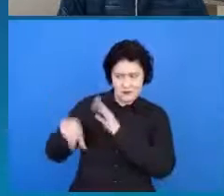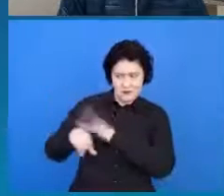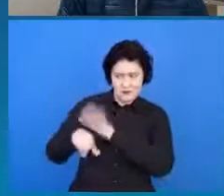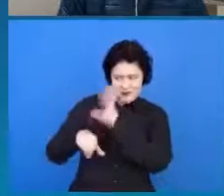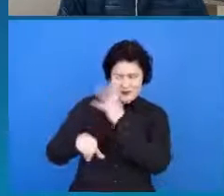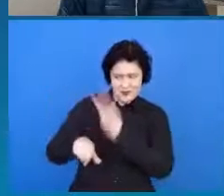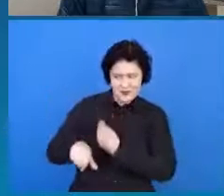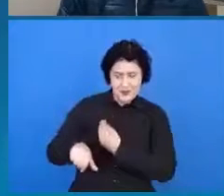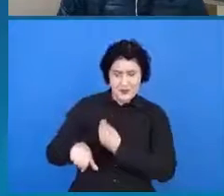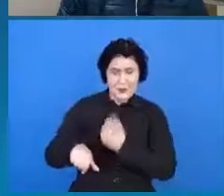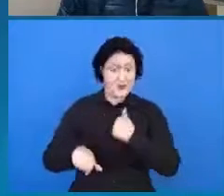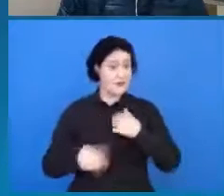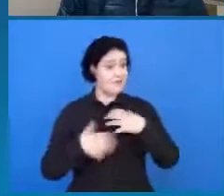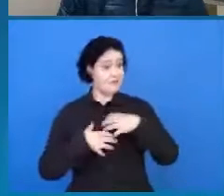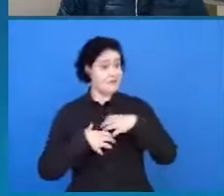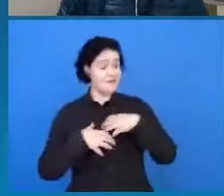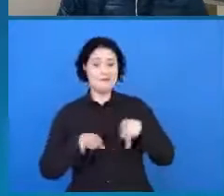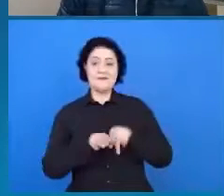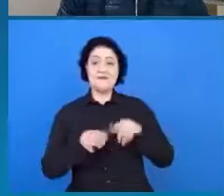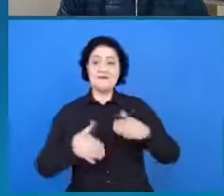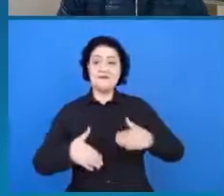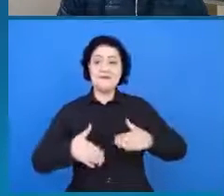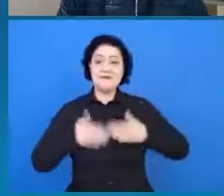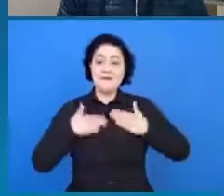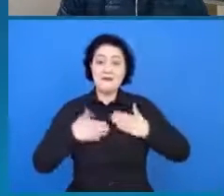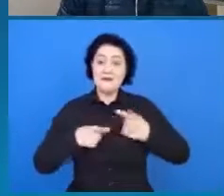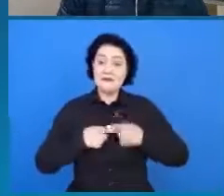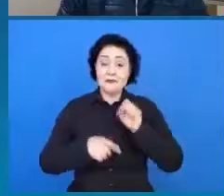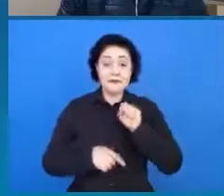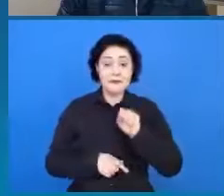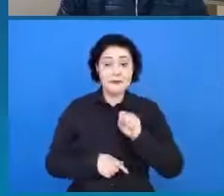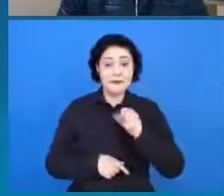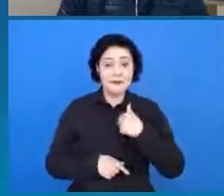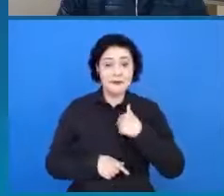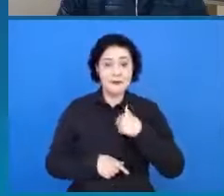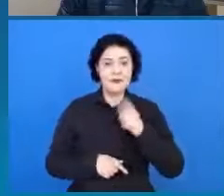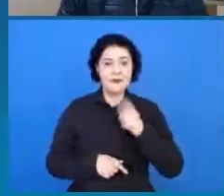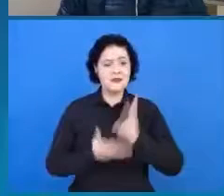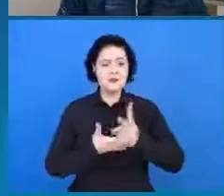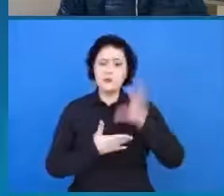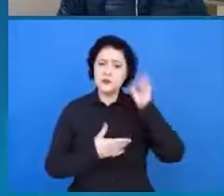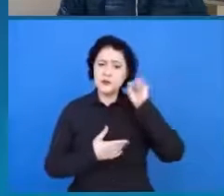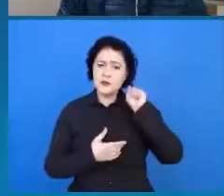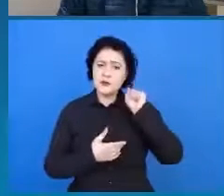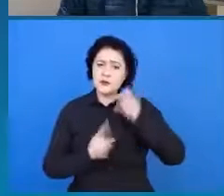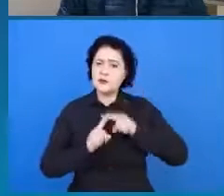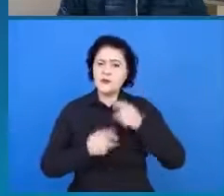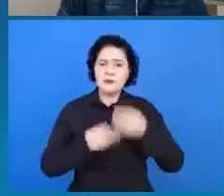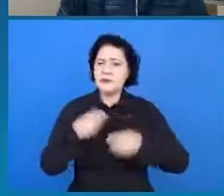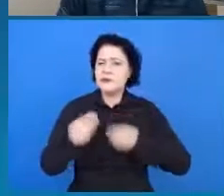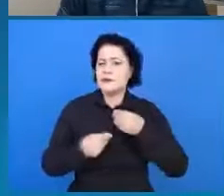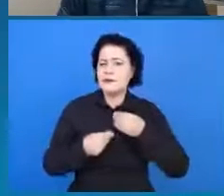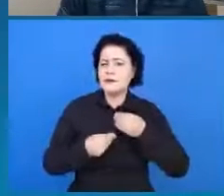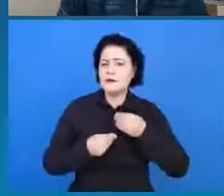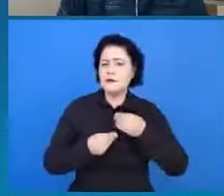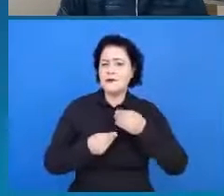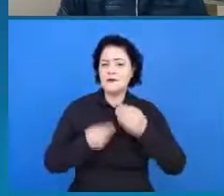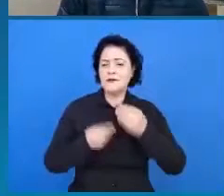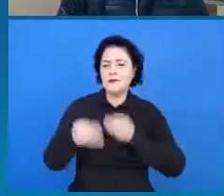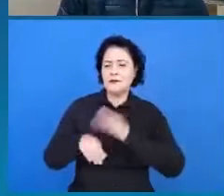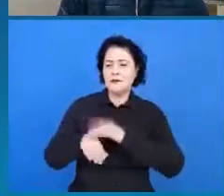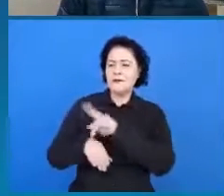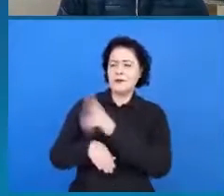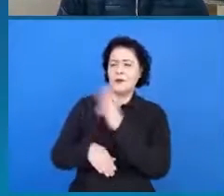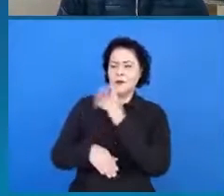e eu também me surpreendi Esse sou eu ouço sempre deve ser mais como é que o sol Como é que